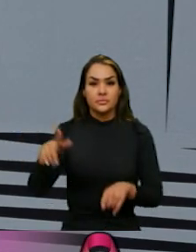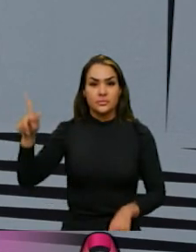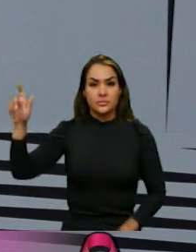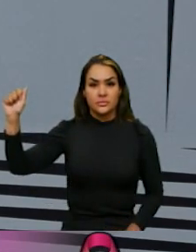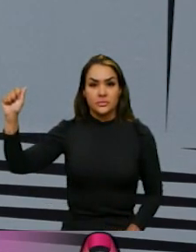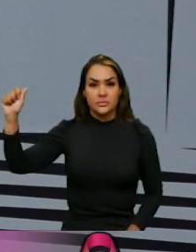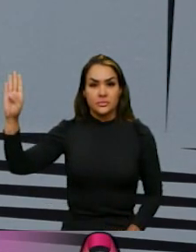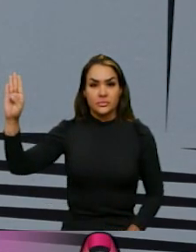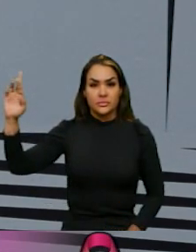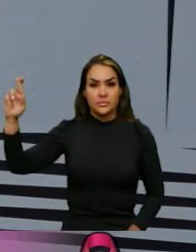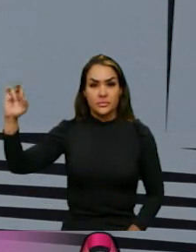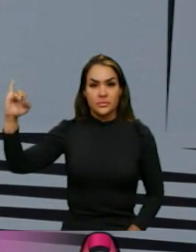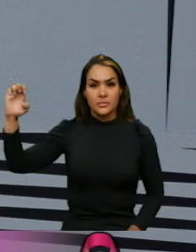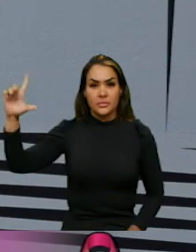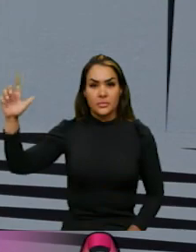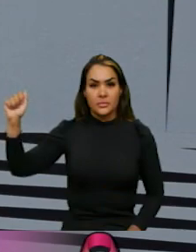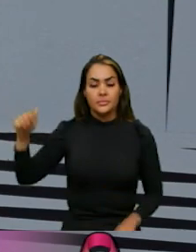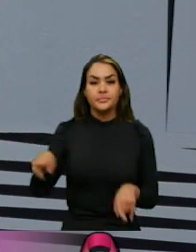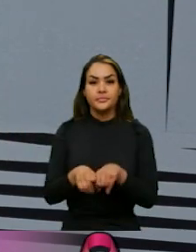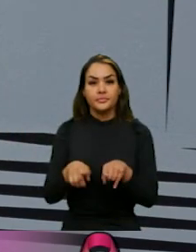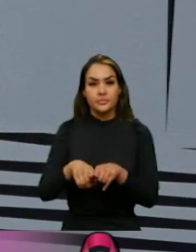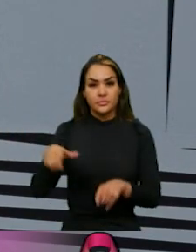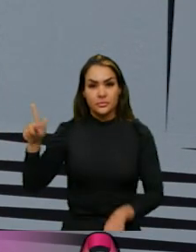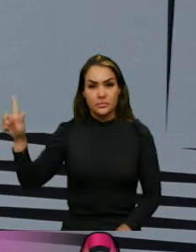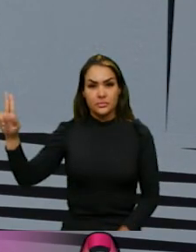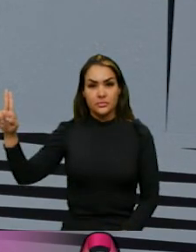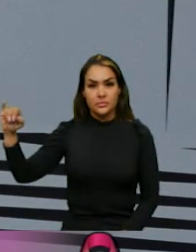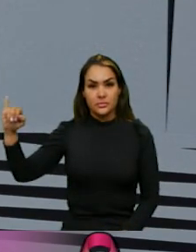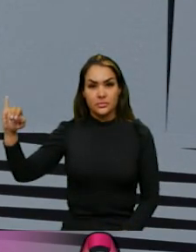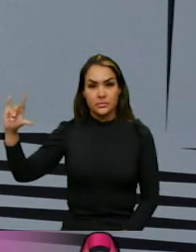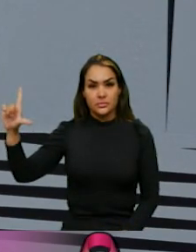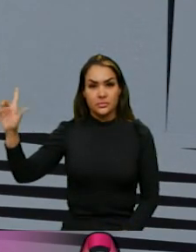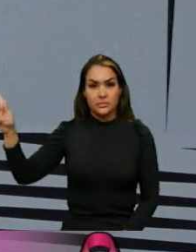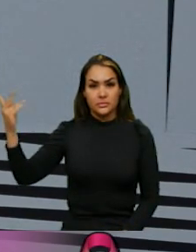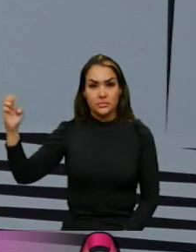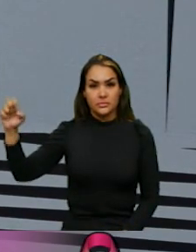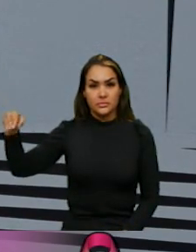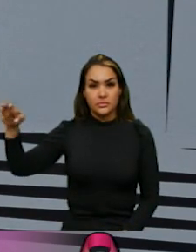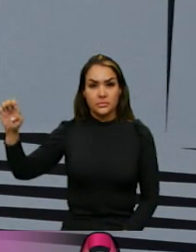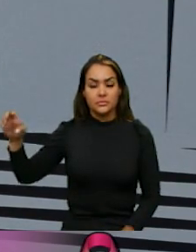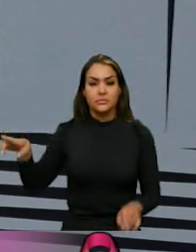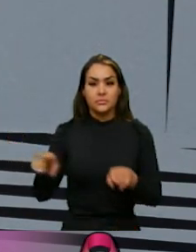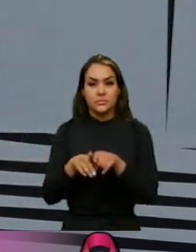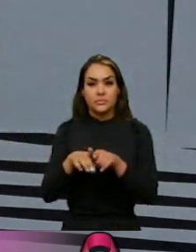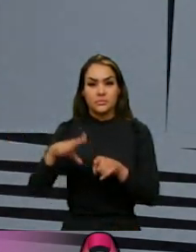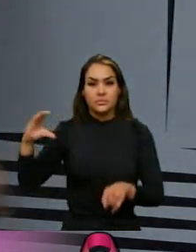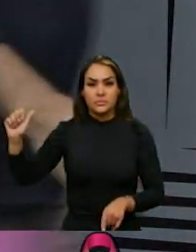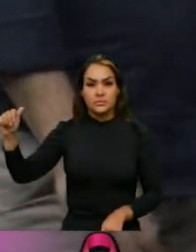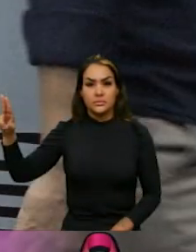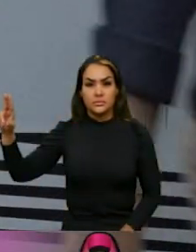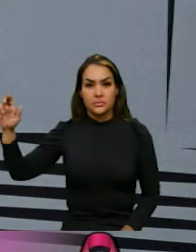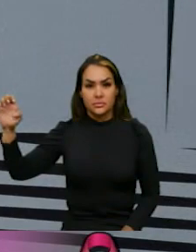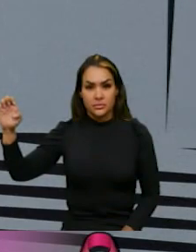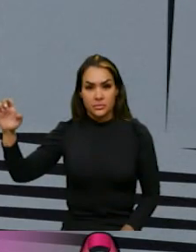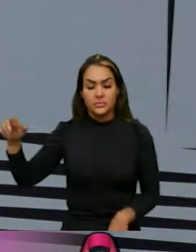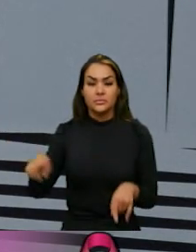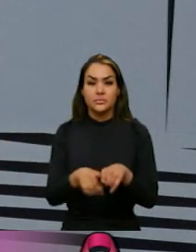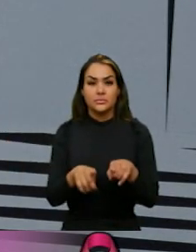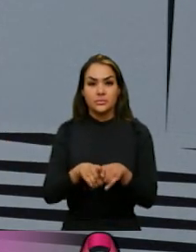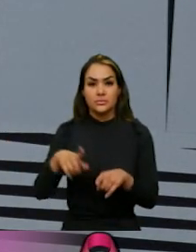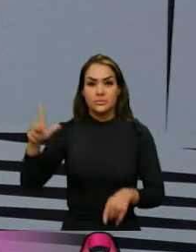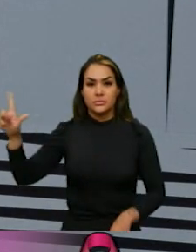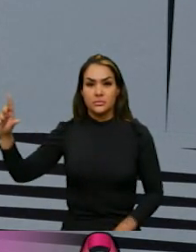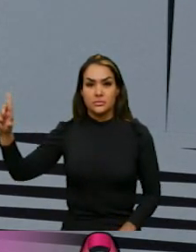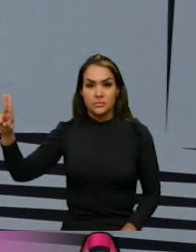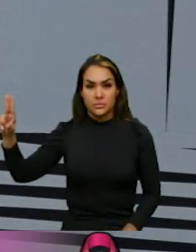Andrade, segundo lugar, Guilherme de Almeida Bodoia, Cauê Renan Salles de Castro, primeiro lugar, Luiz